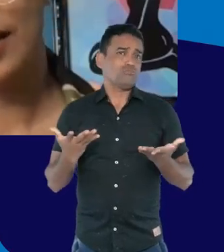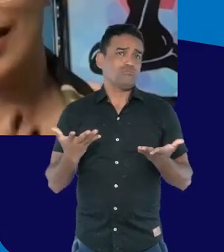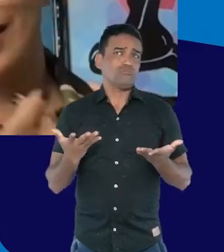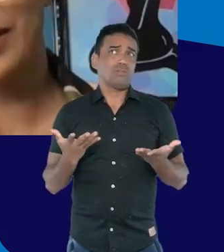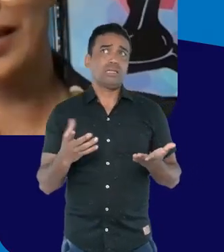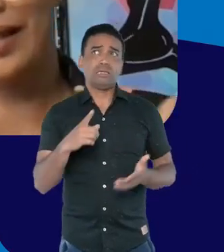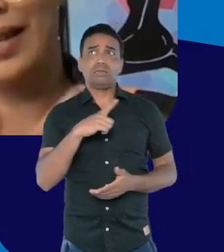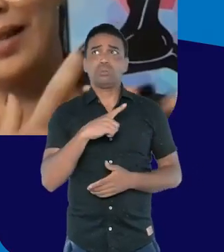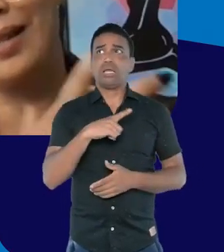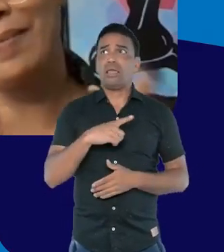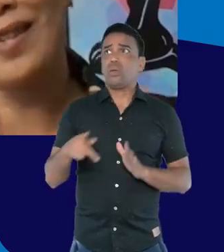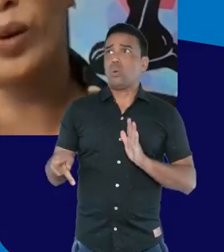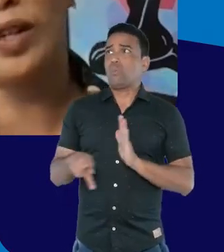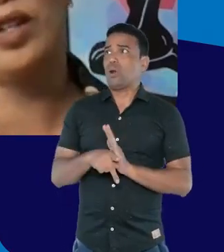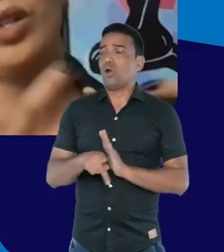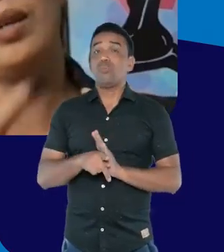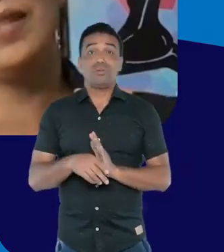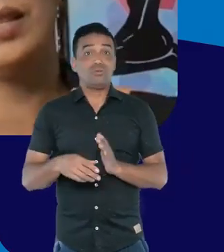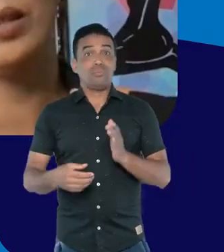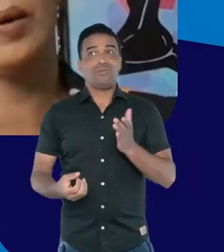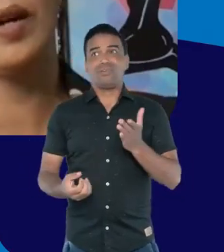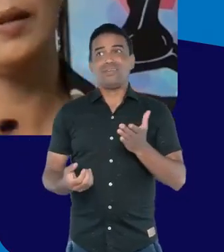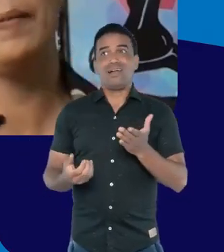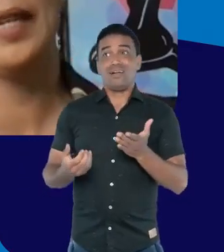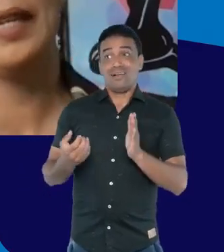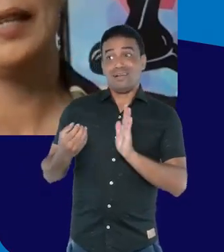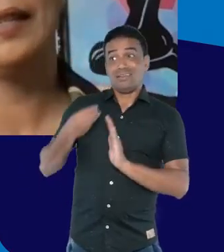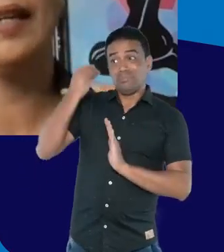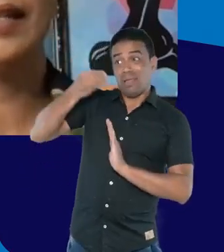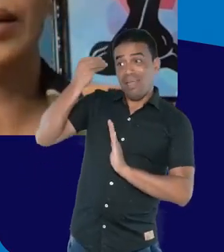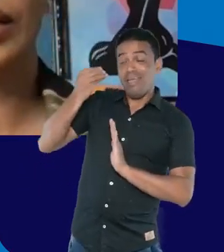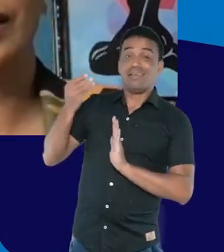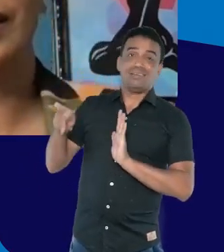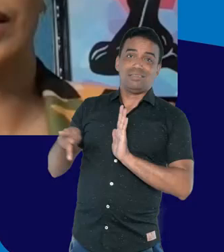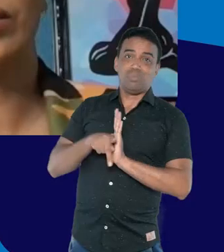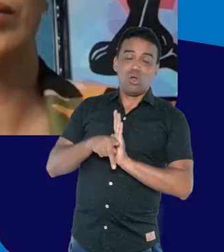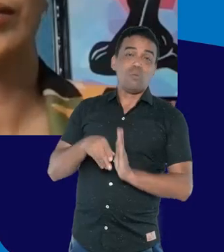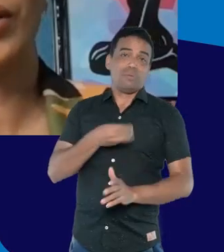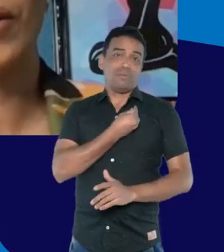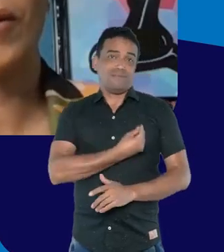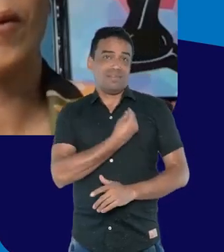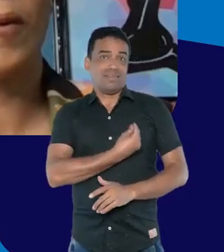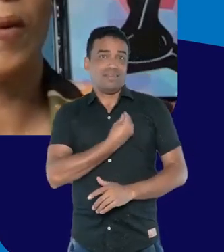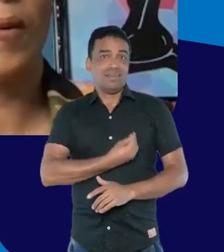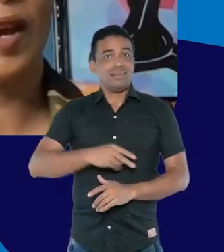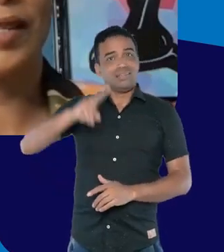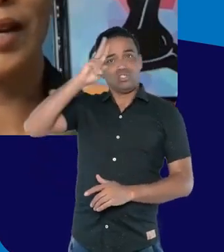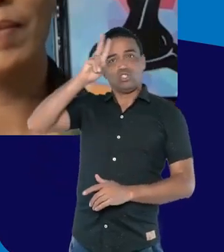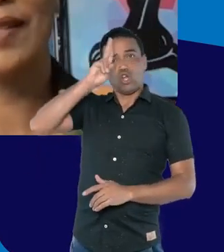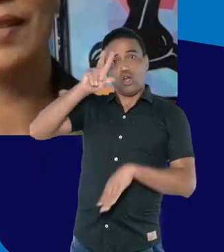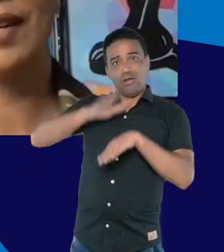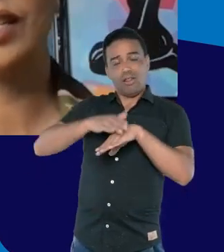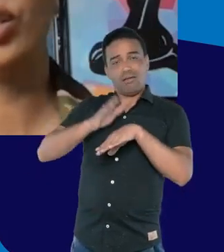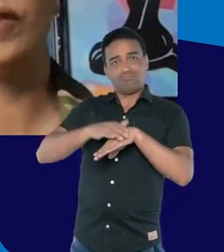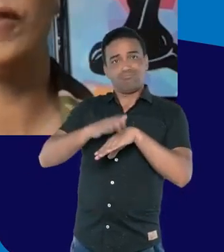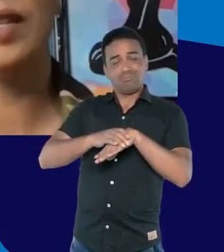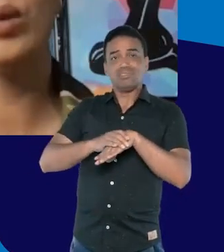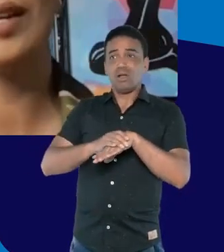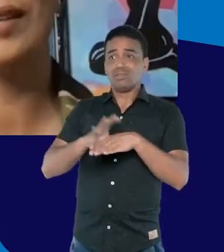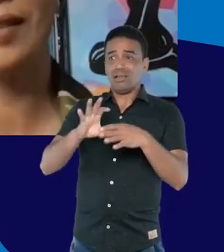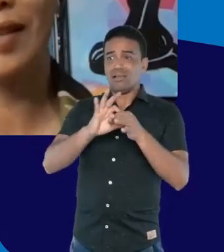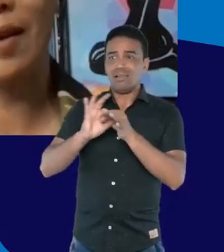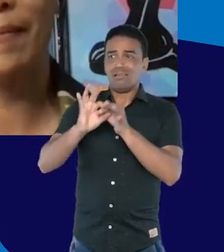partir da minha origem, da minha história, tem essa conexão com essa capacidade